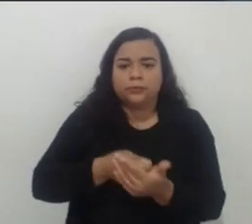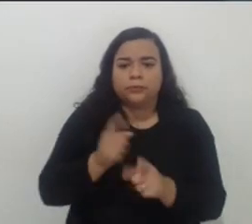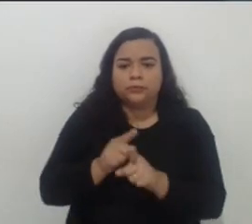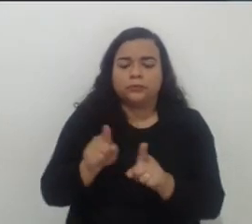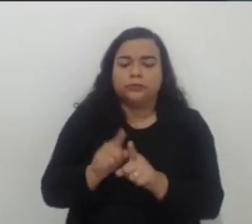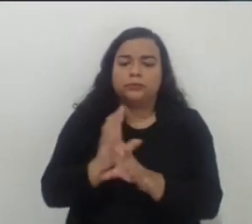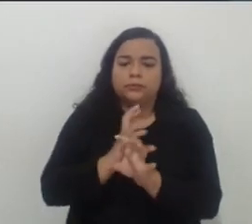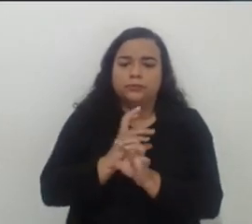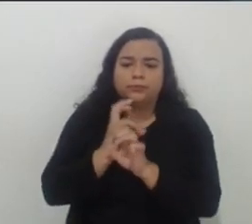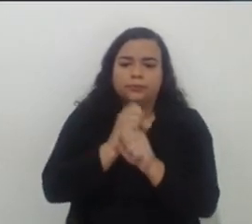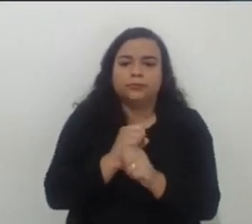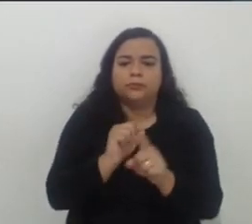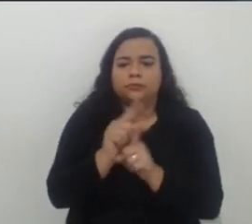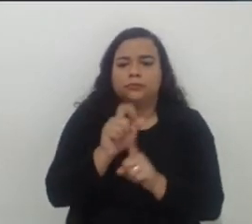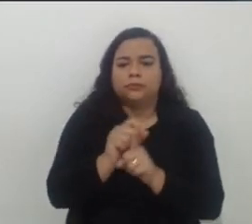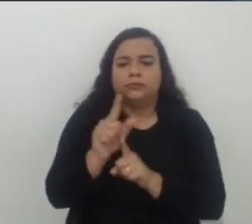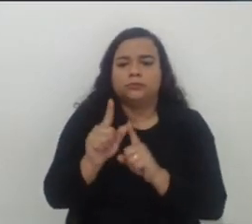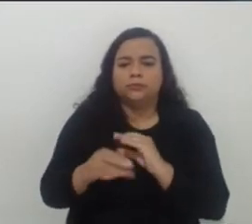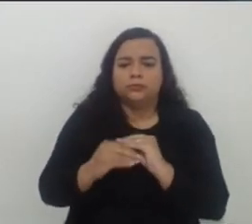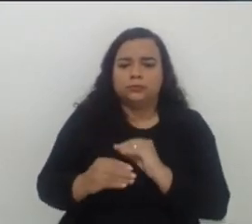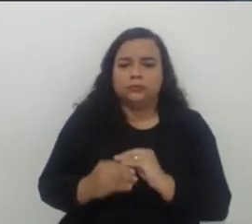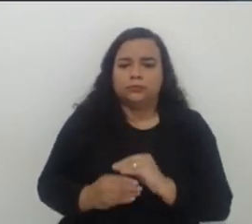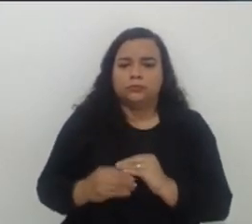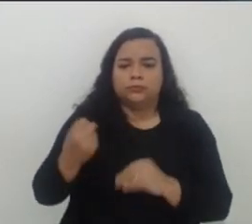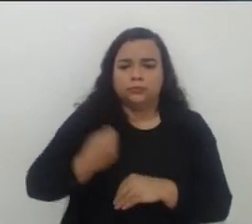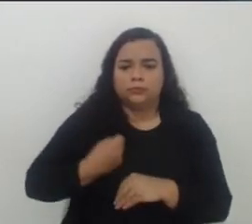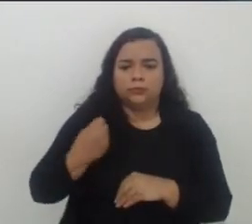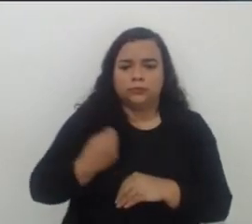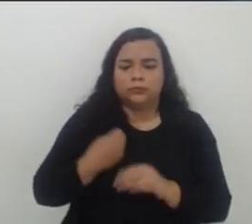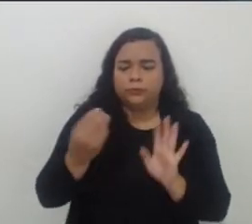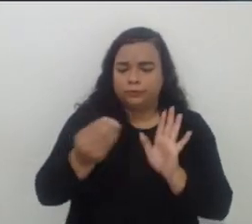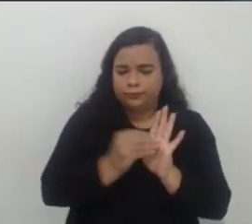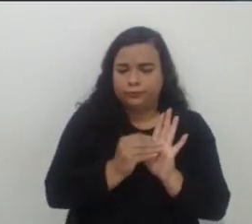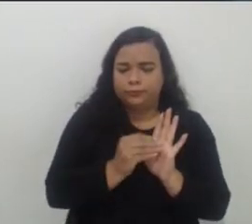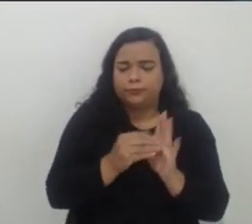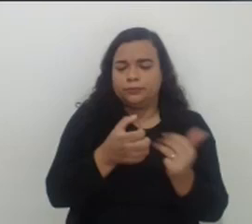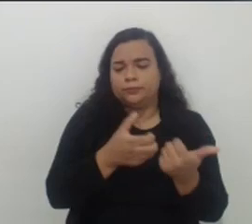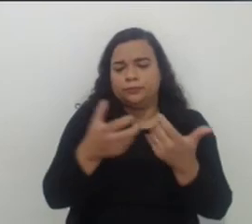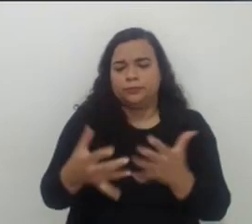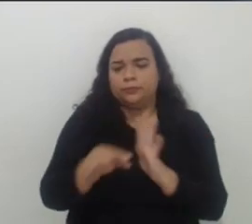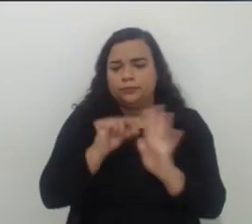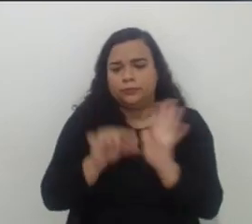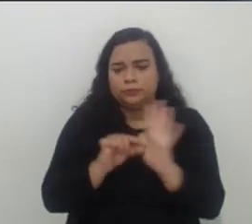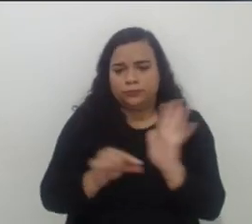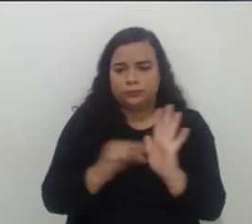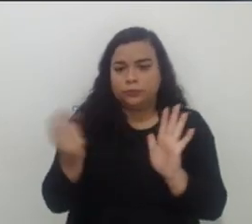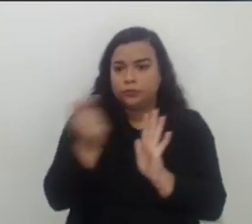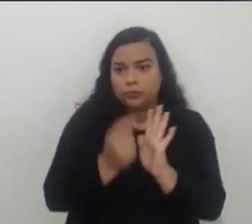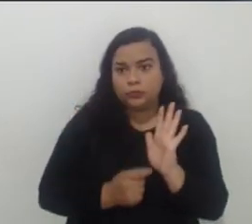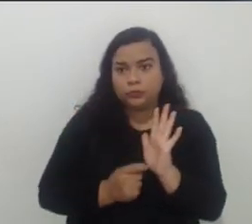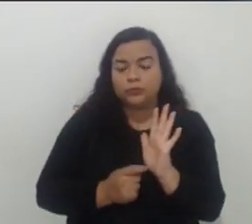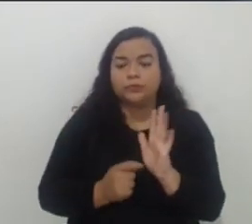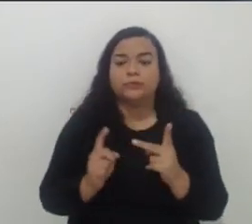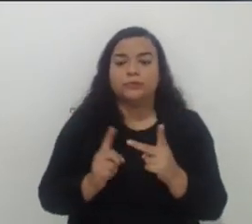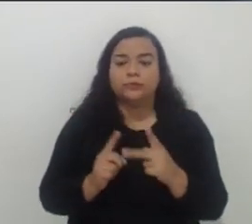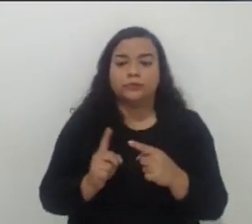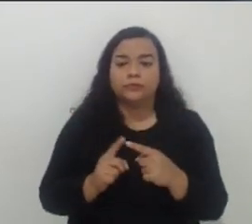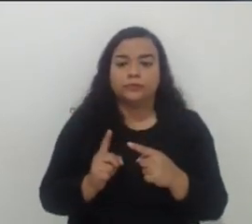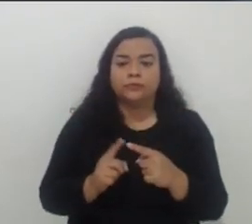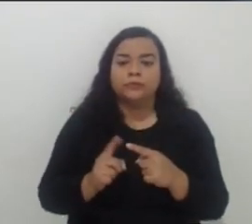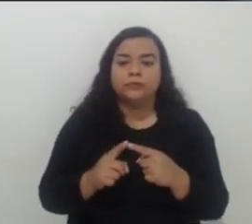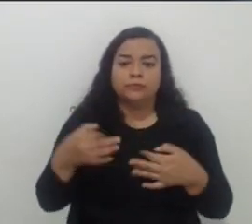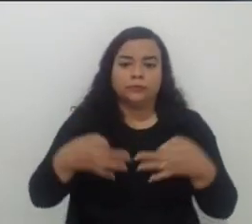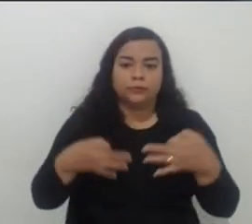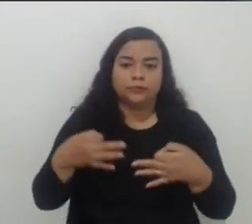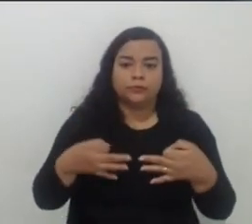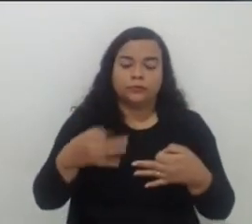locação autuada sob número tal, proferida nos seguintes termos. Aspiando, julgo procedente o pedido formulado